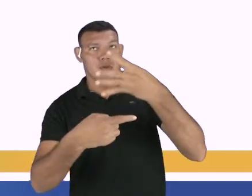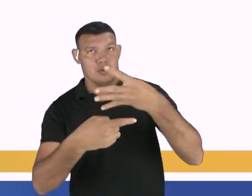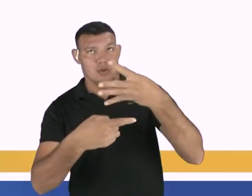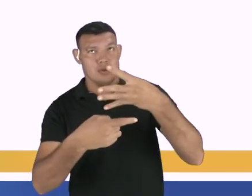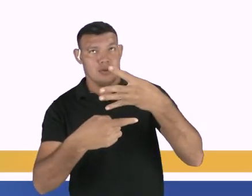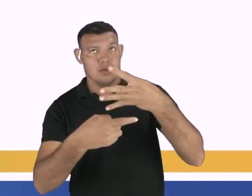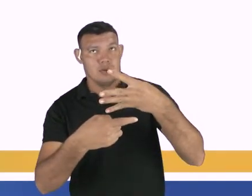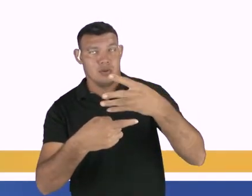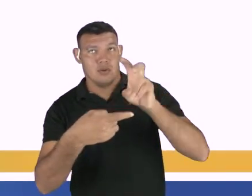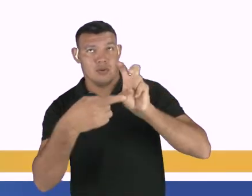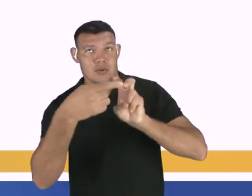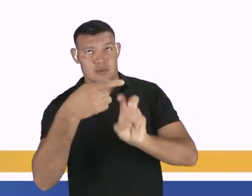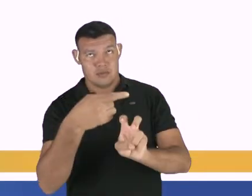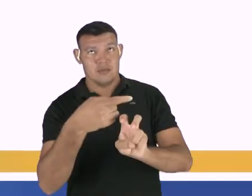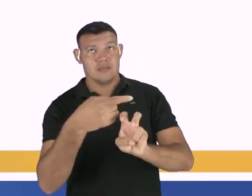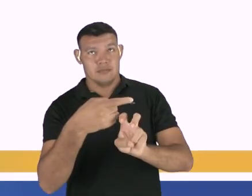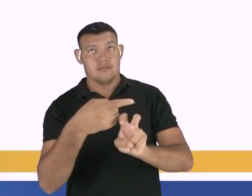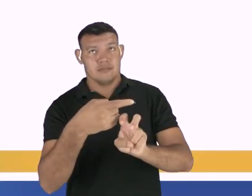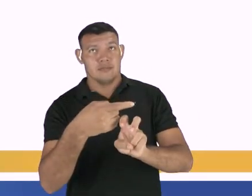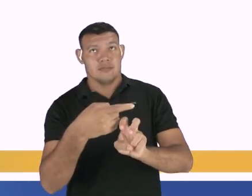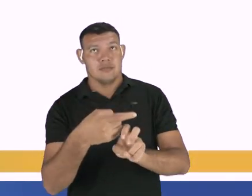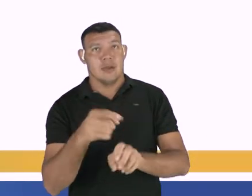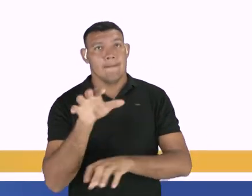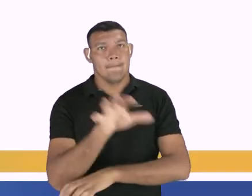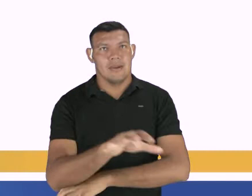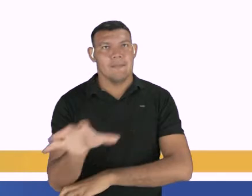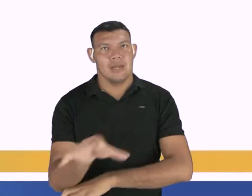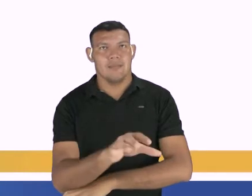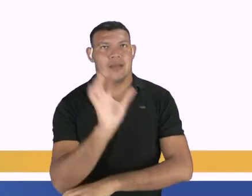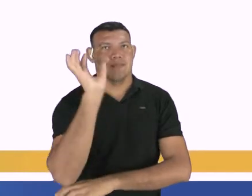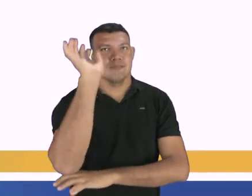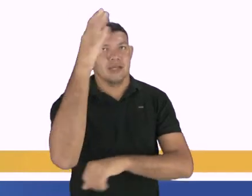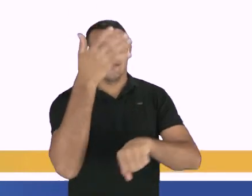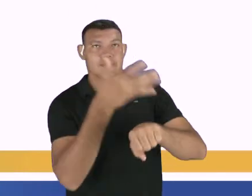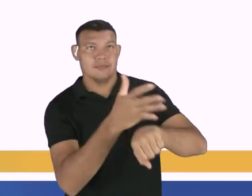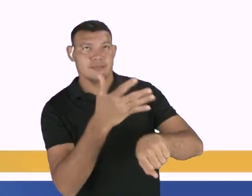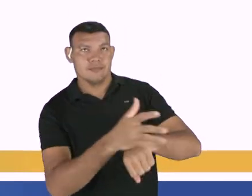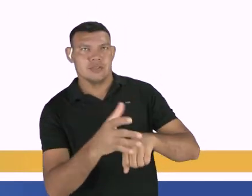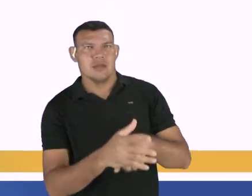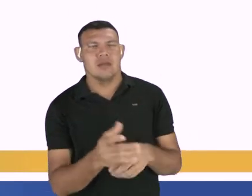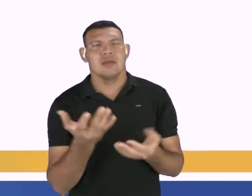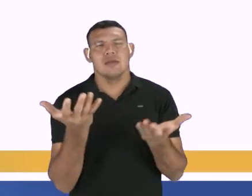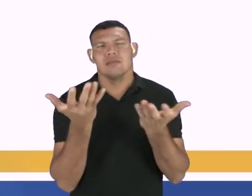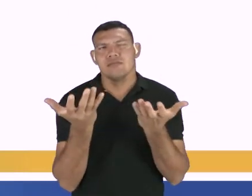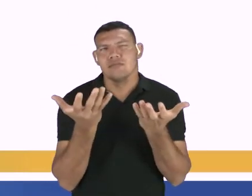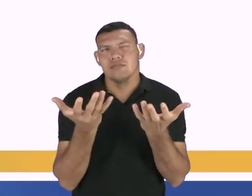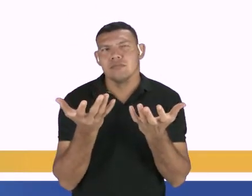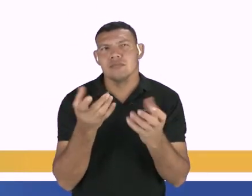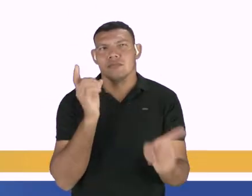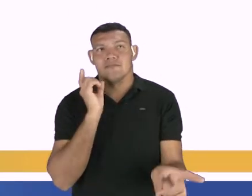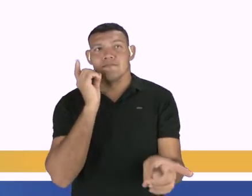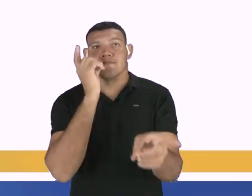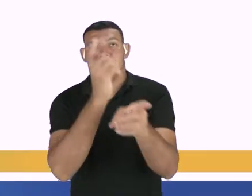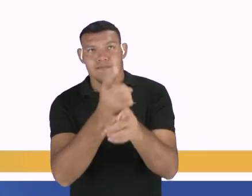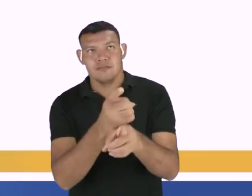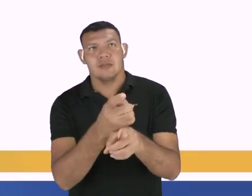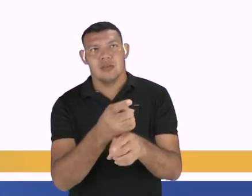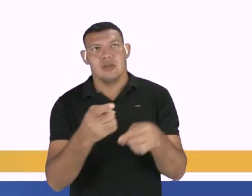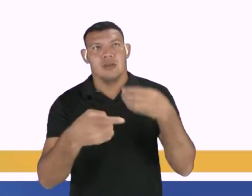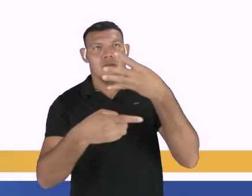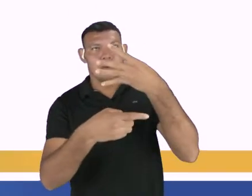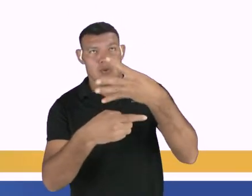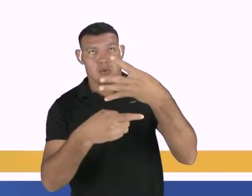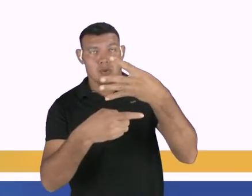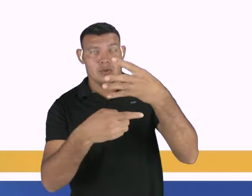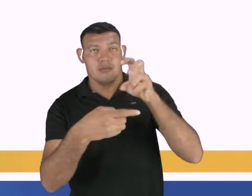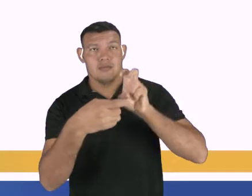dos 4/6 de alunos jogaram basquete. O que procuramos então é uma fração que corresponde a 4/5